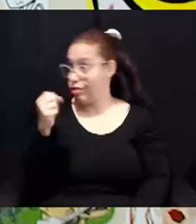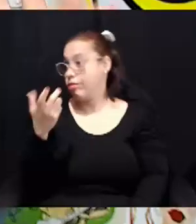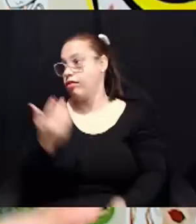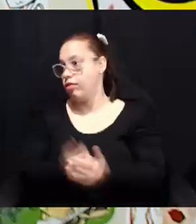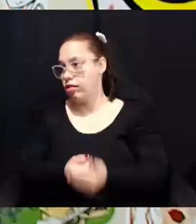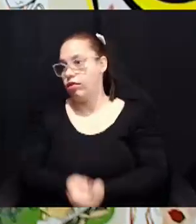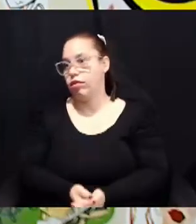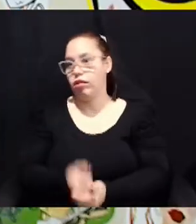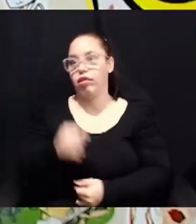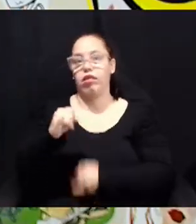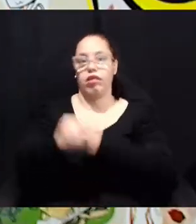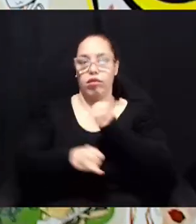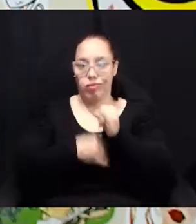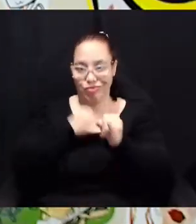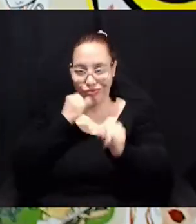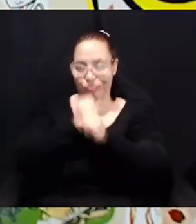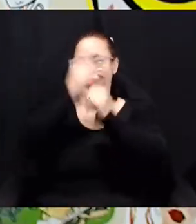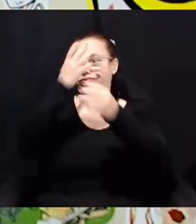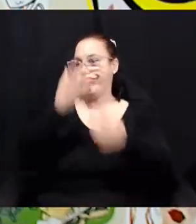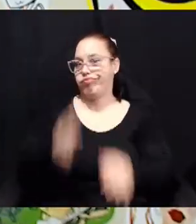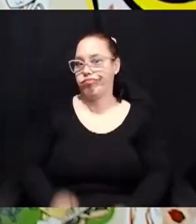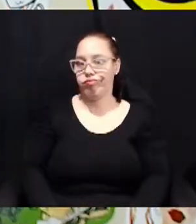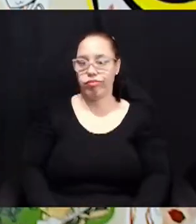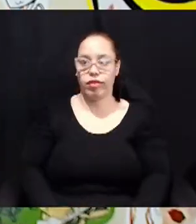refém das grandes empresas de tecnologia.